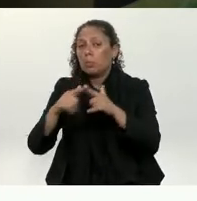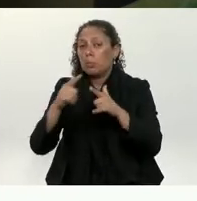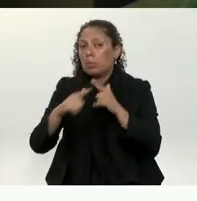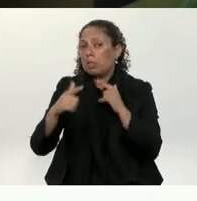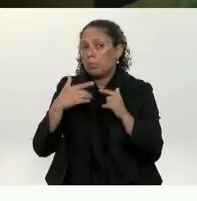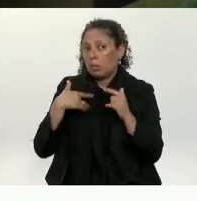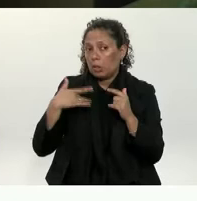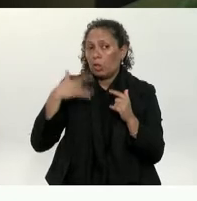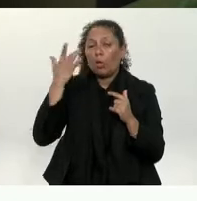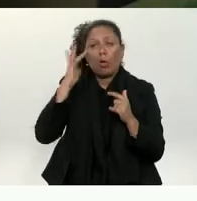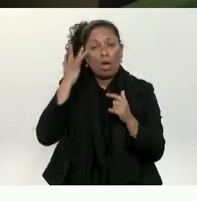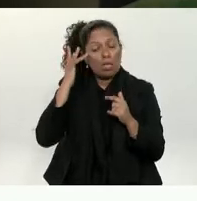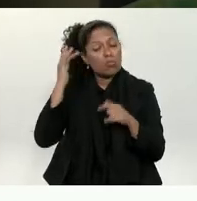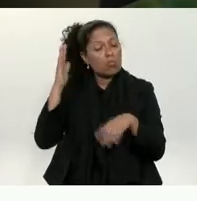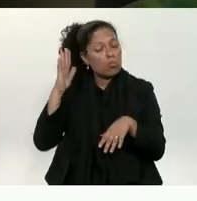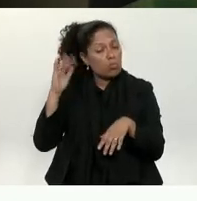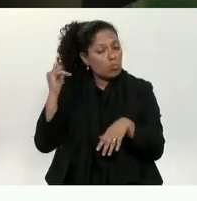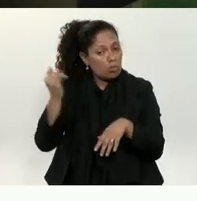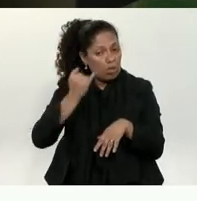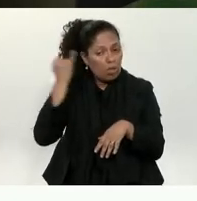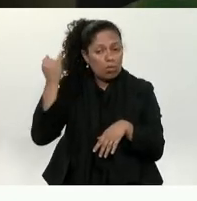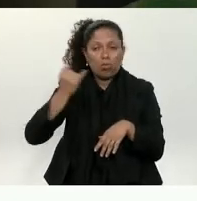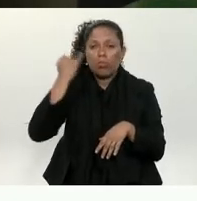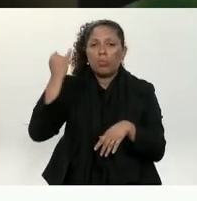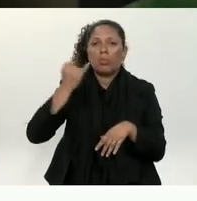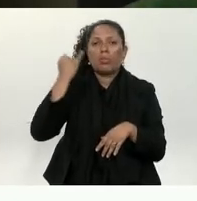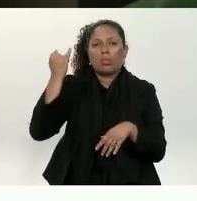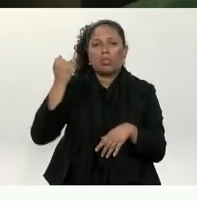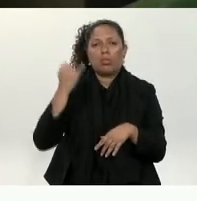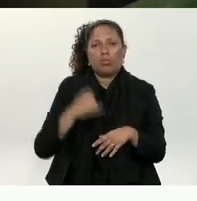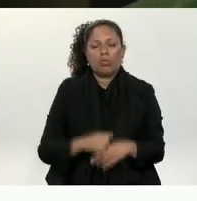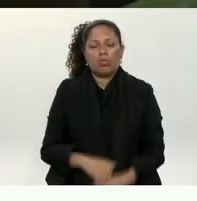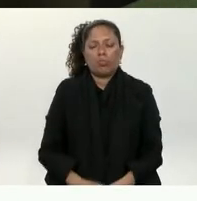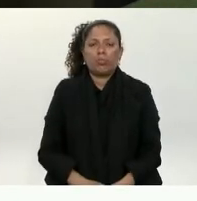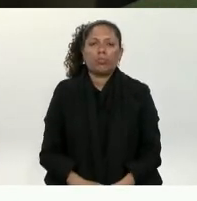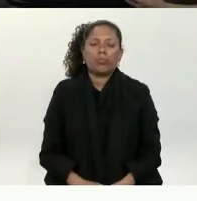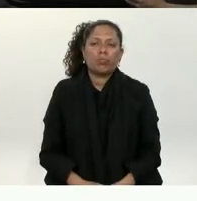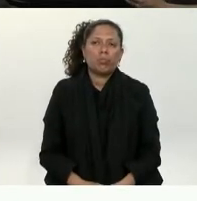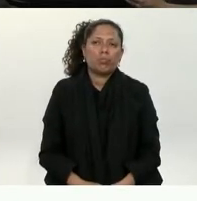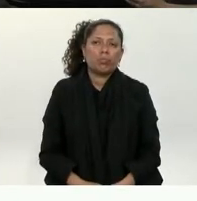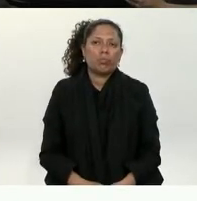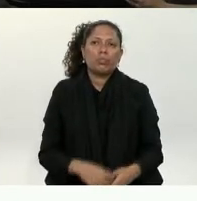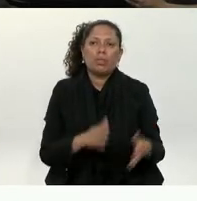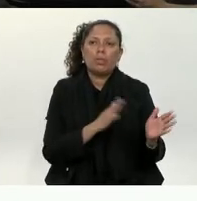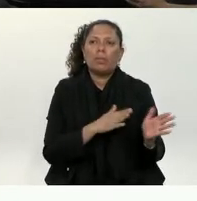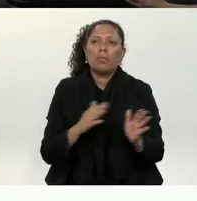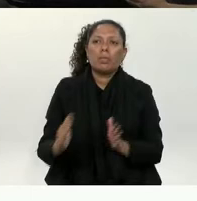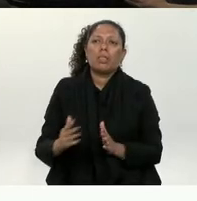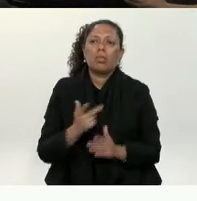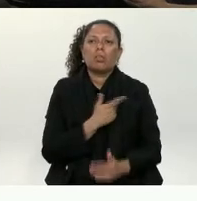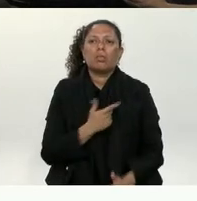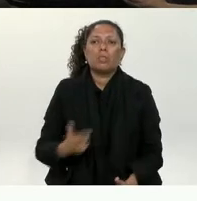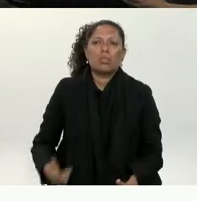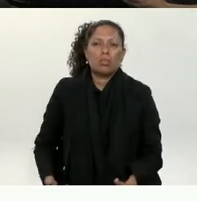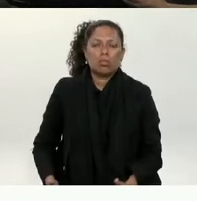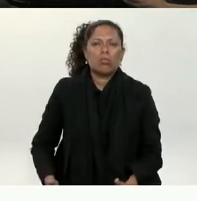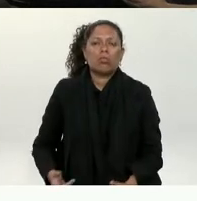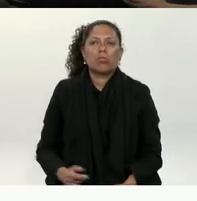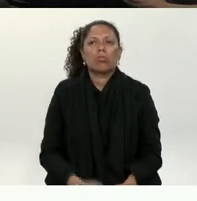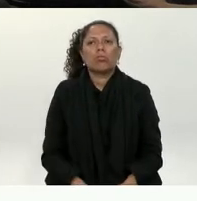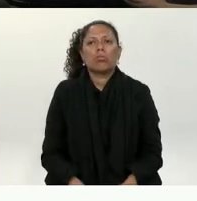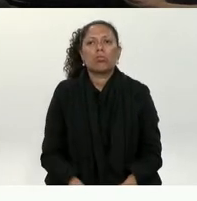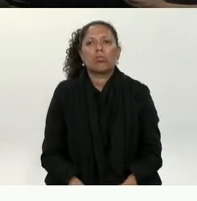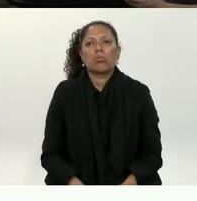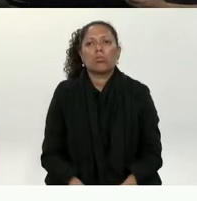ser de grande validade e grande importância para essa renovação do contrato. Pela ordem, senhor presidente. Eu gostaria